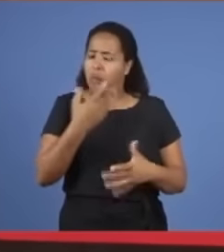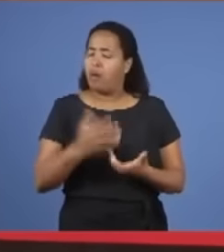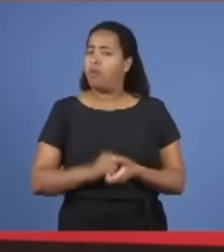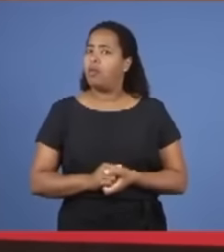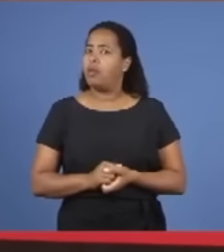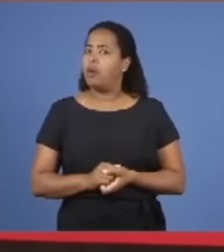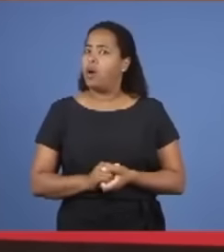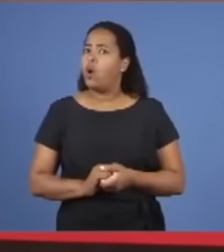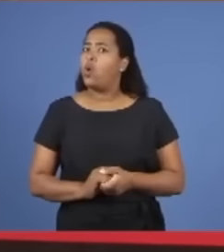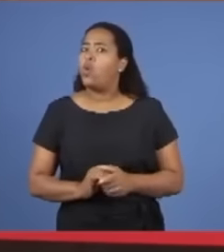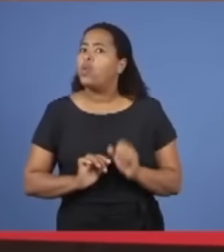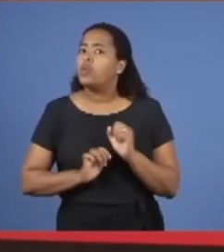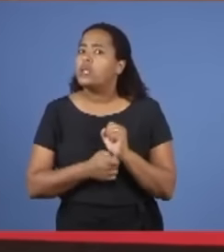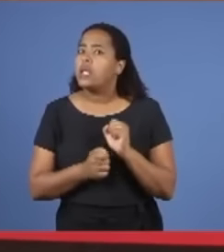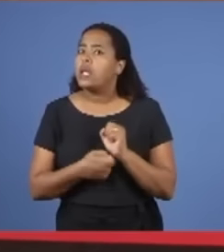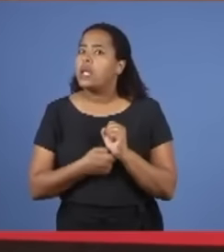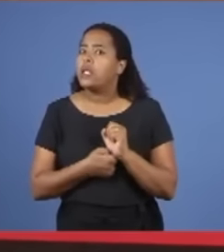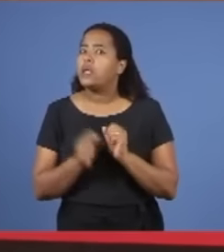céu.